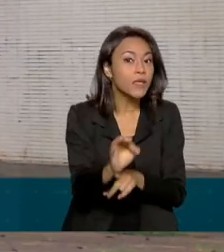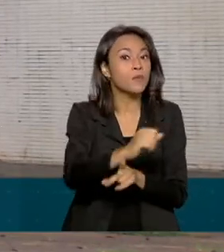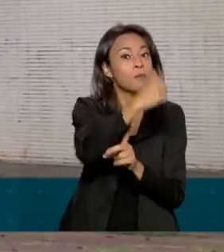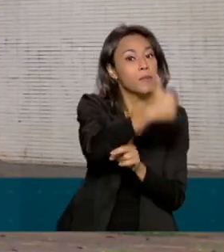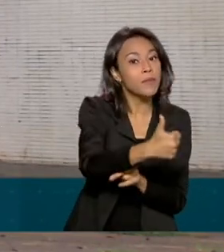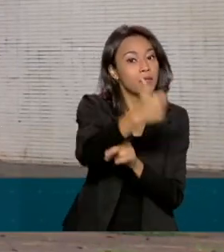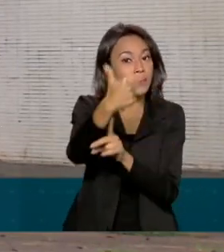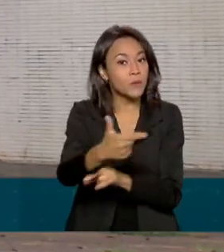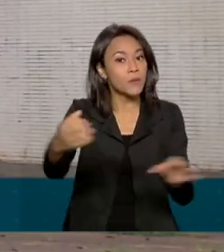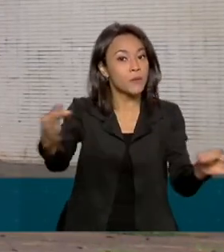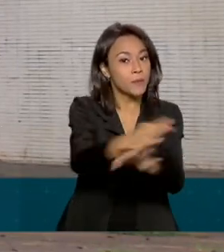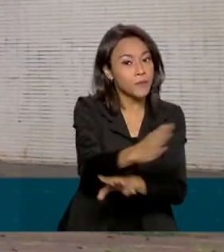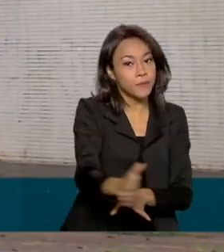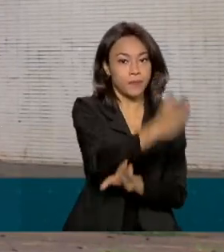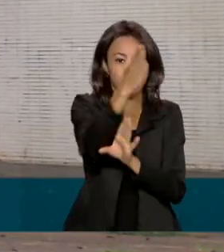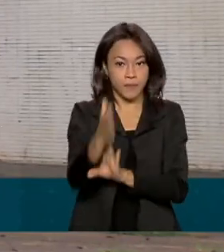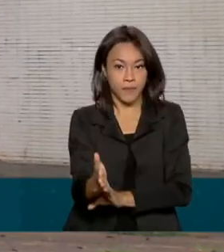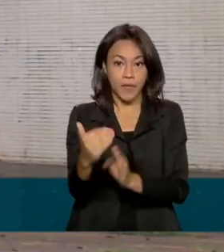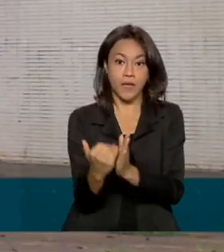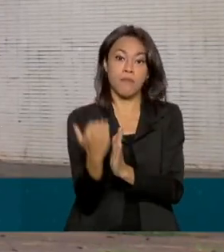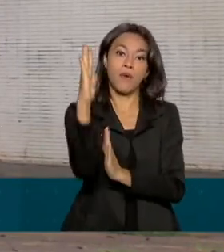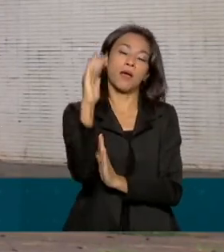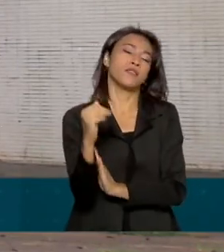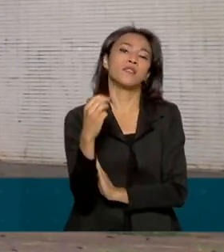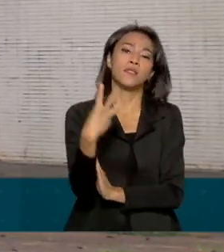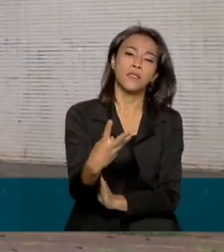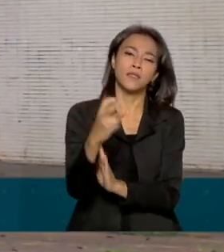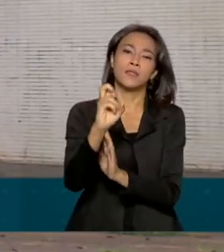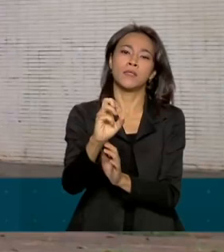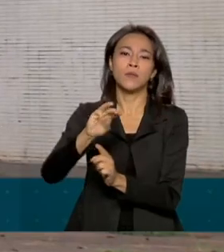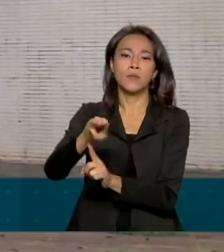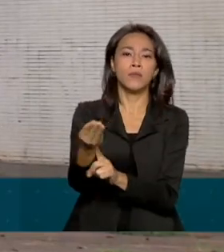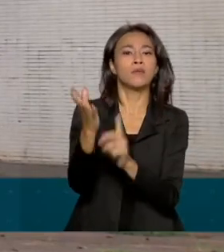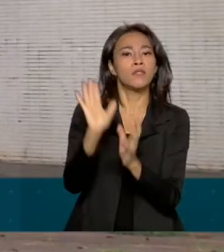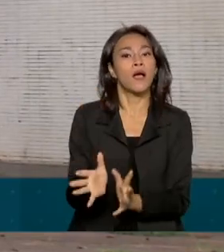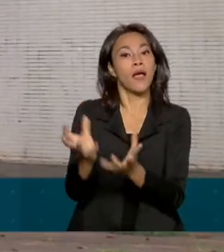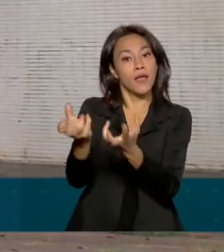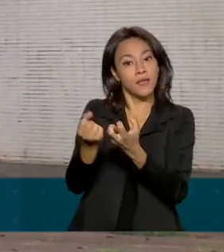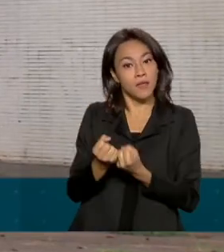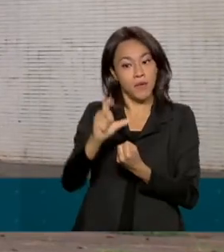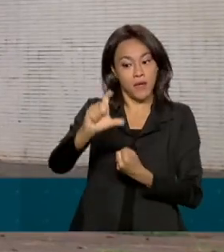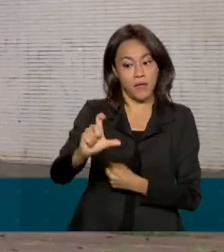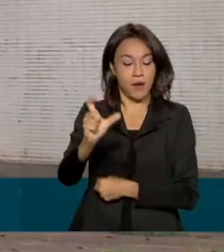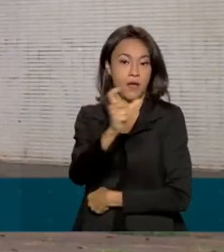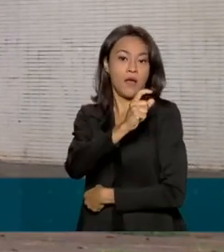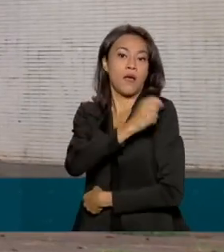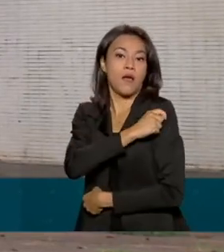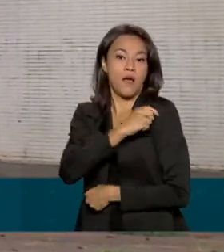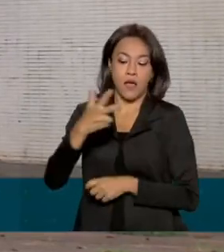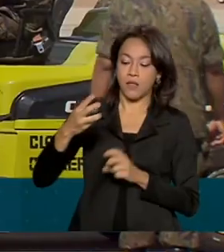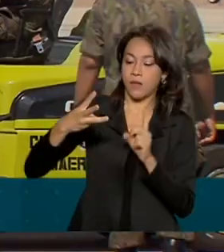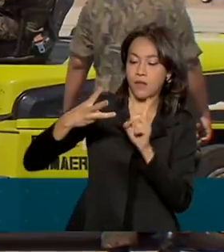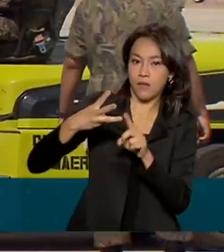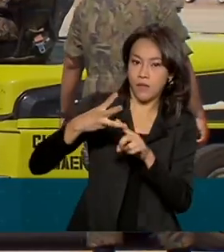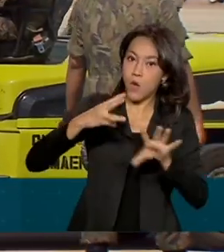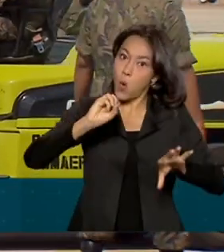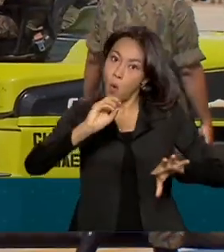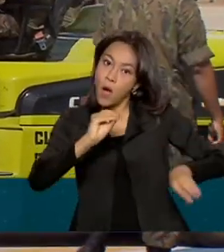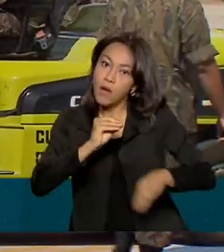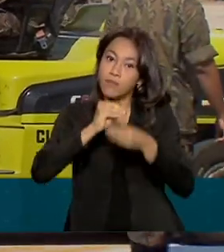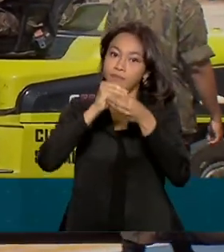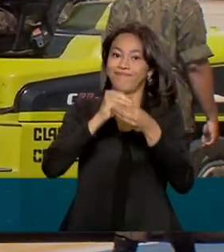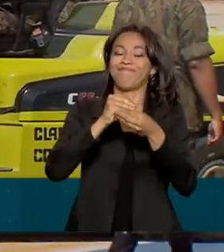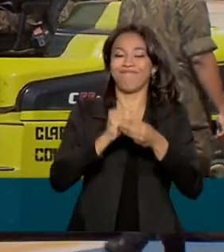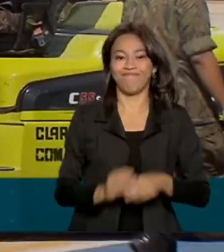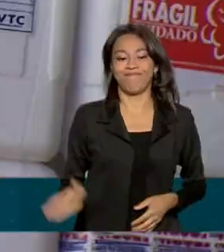segunda dose e mais de 35 milhões de pessoas já receberam a dose de reforço ou a dose adicional. E nessa